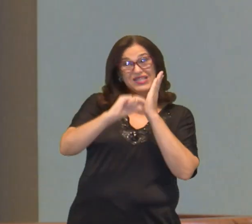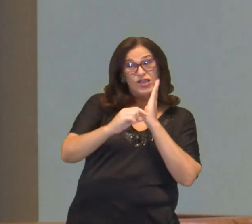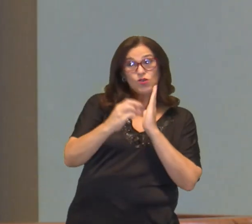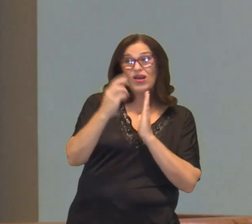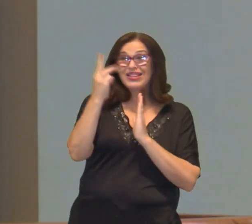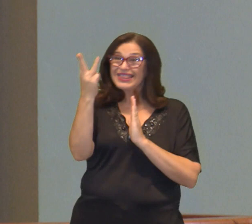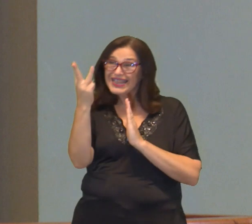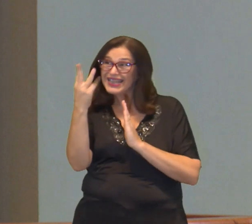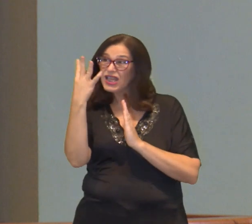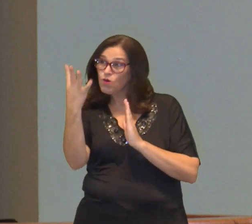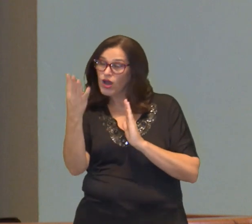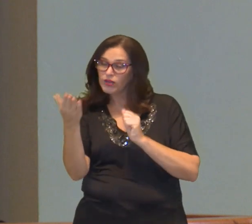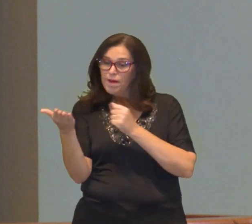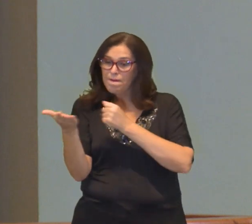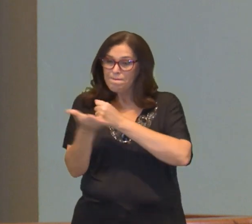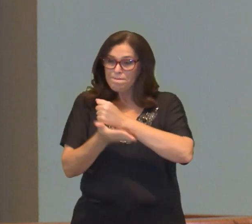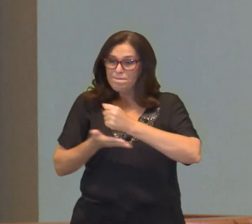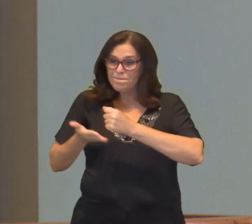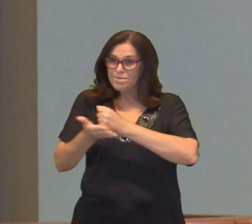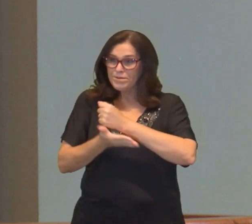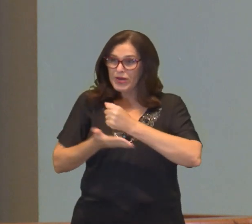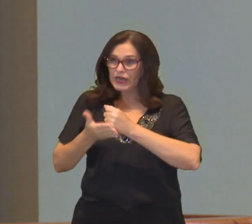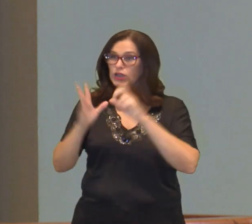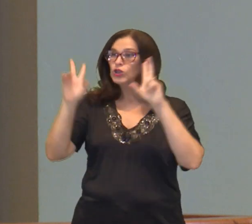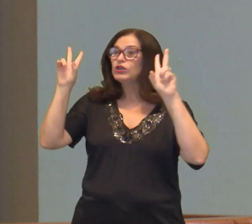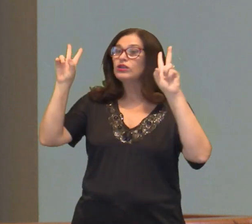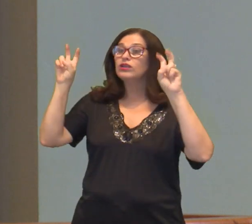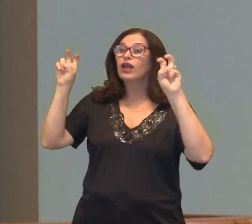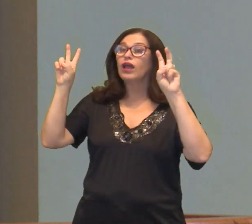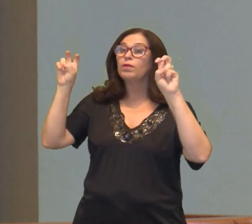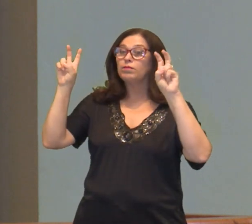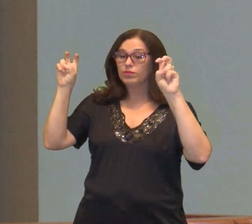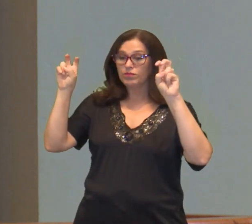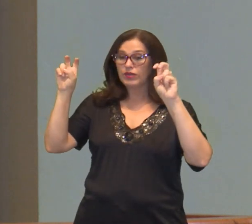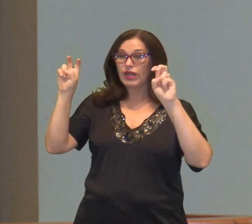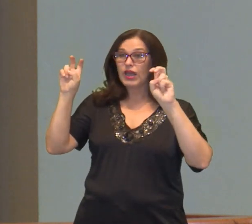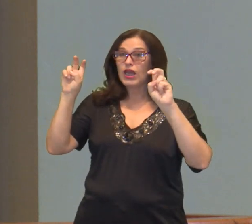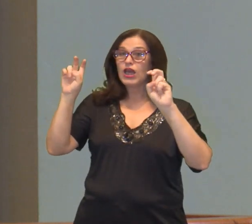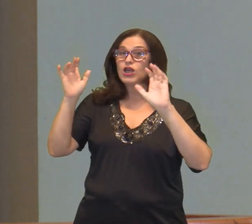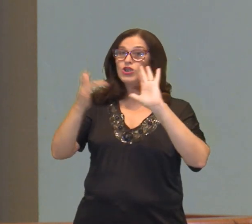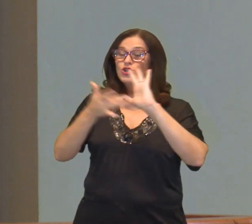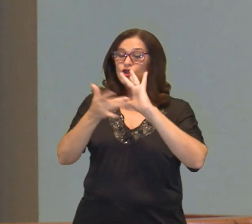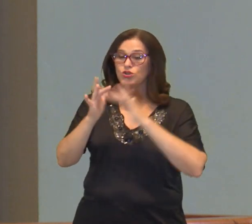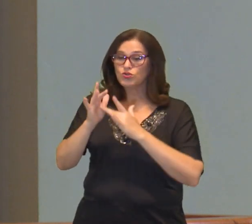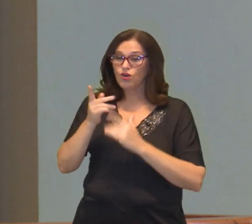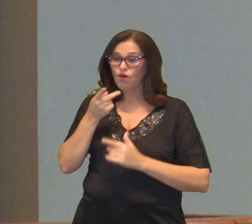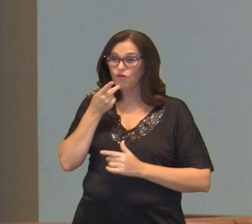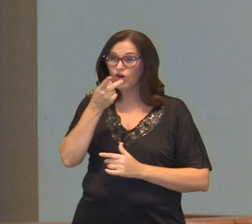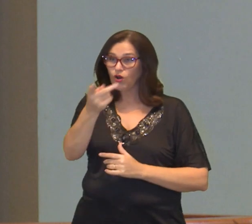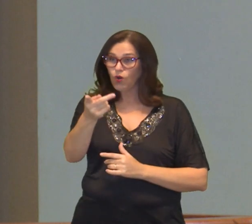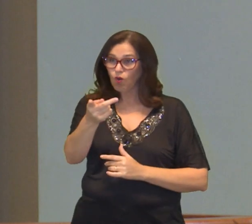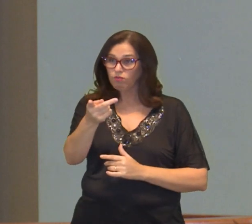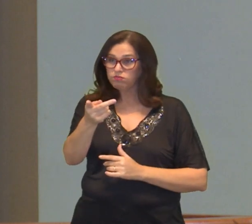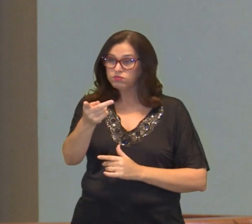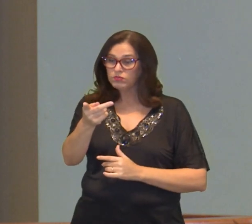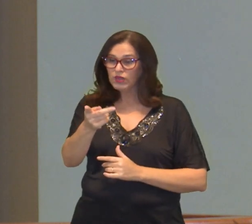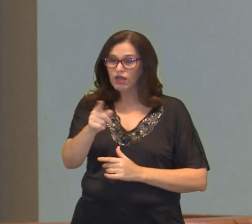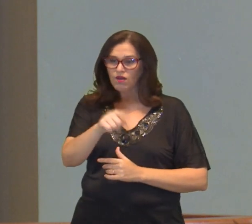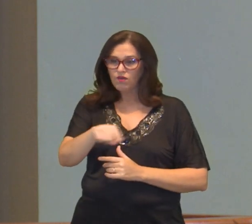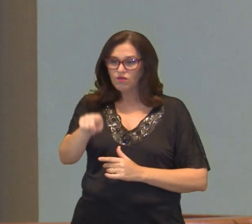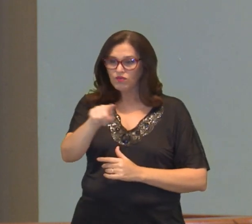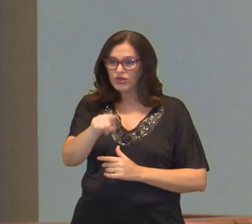a base do nosso tema, Jesus diz para um escriba: